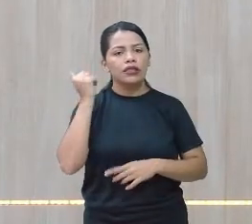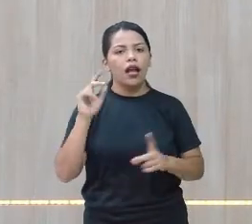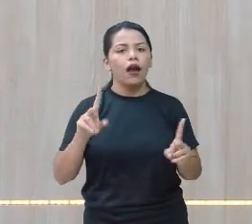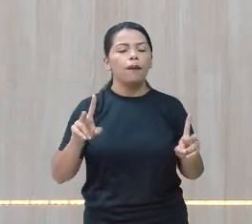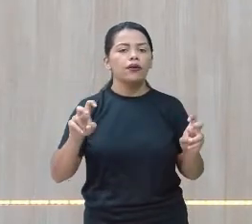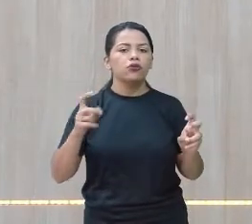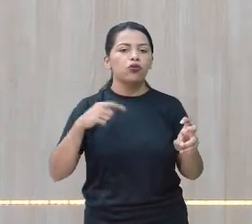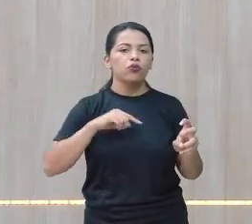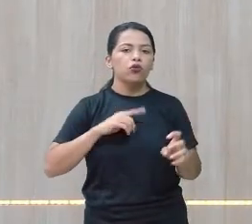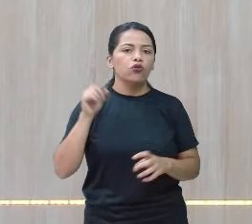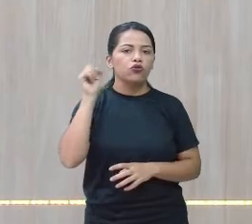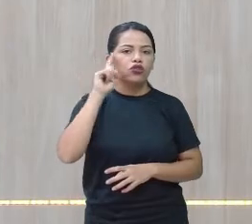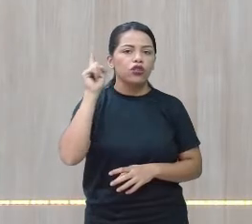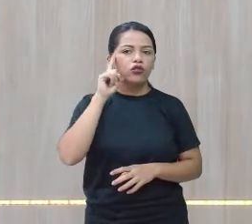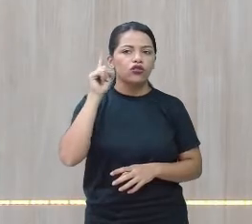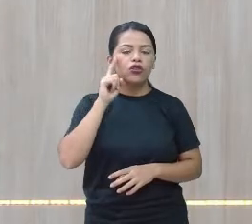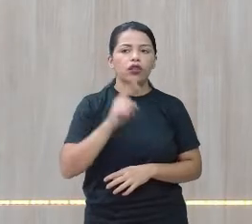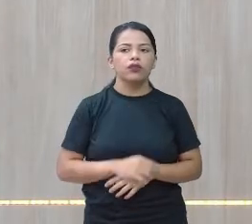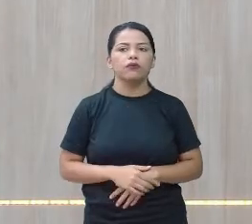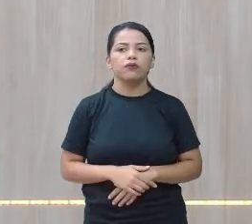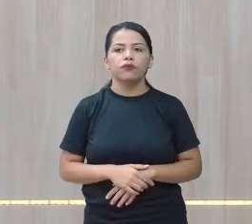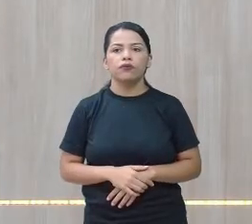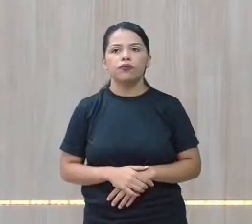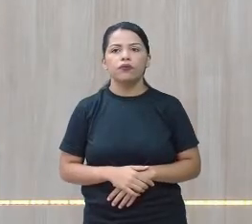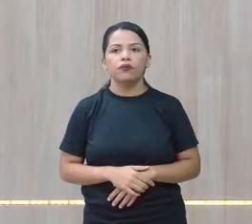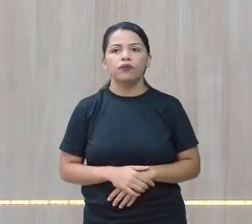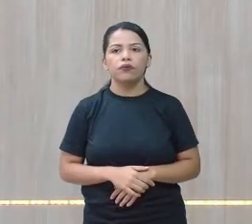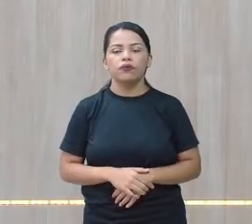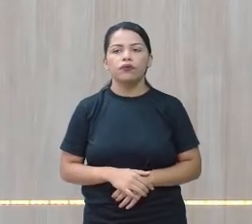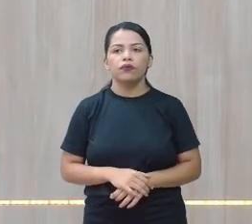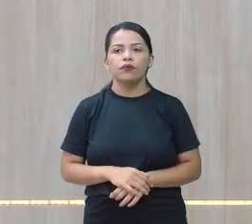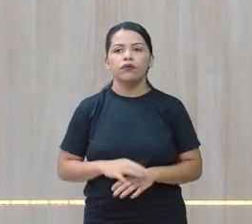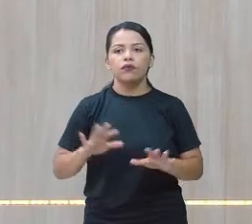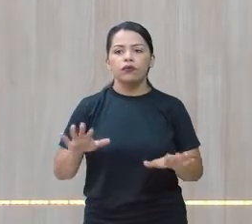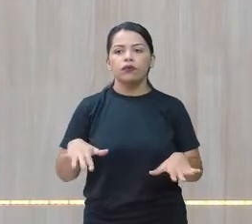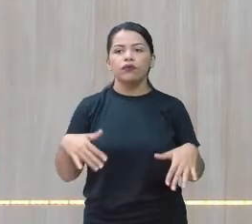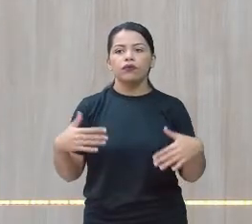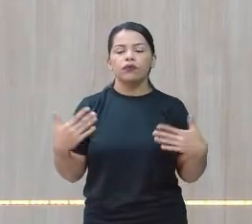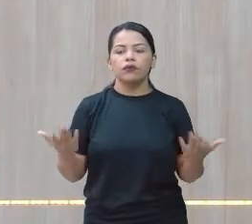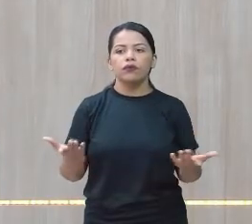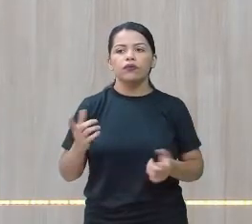éramos criança. O que é que nós temos mais? Nós agora